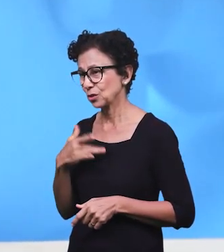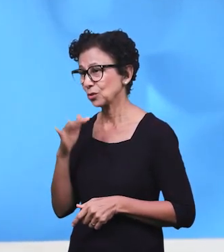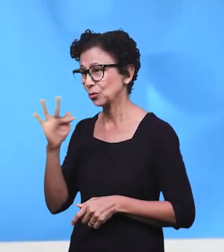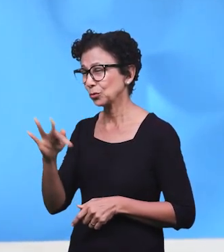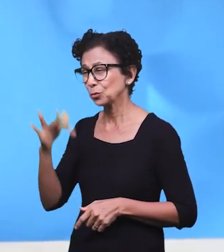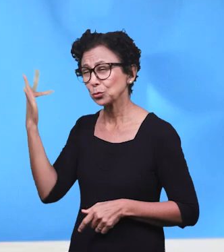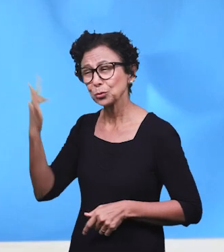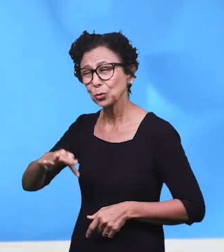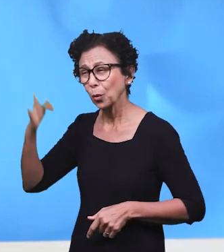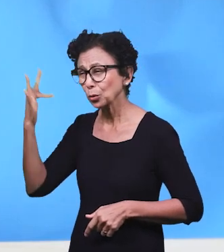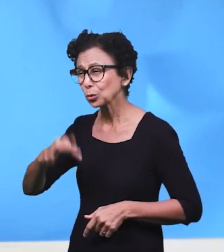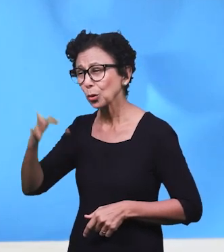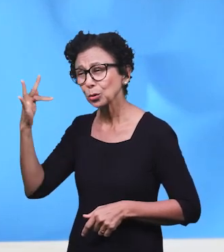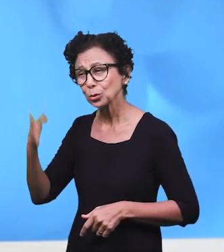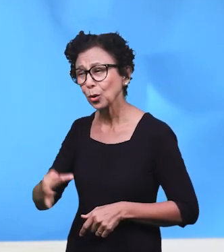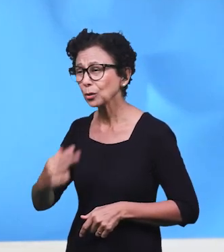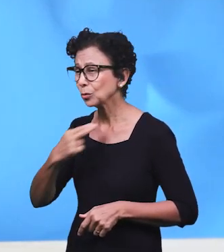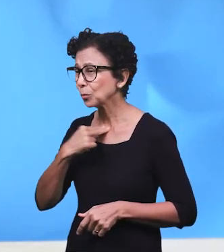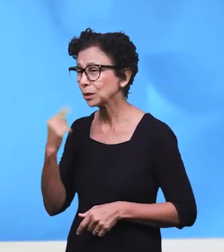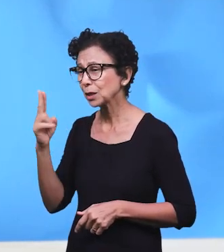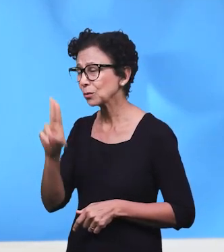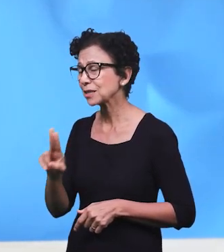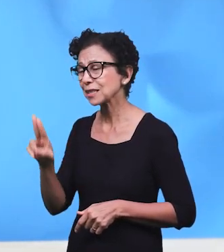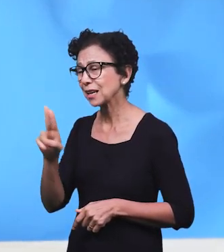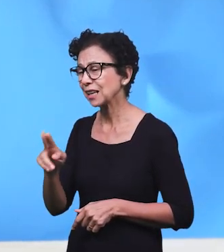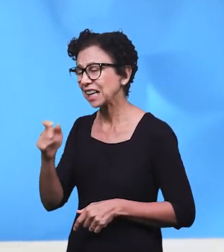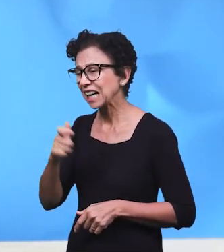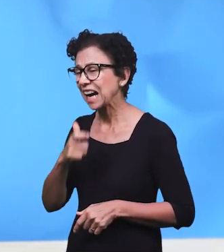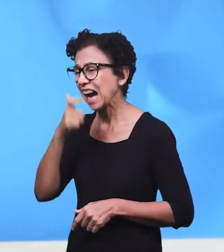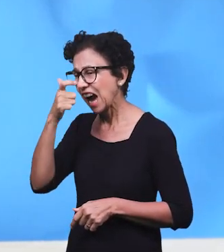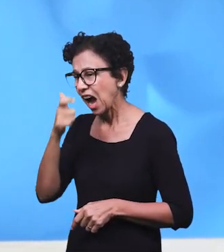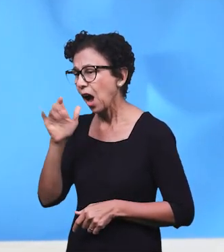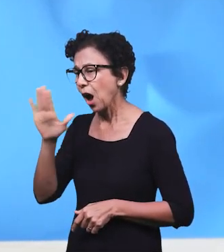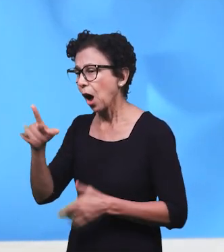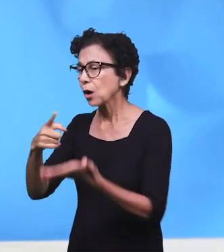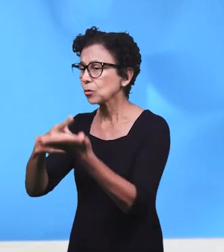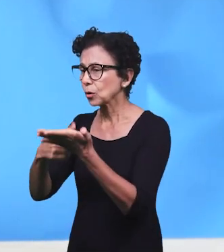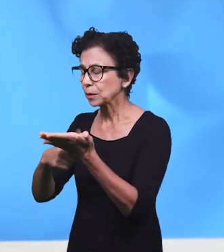poder usar a prótese? Ninguém quer isso. Vamos tirar e faça um acordo. Olha,